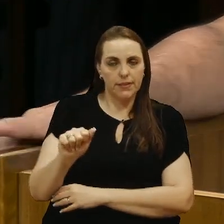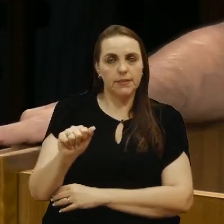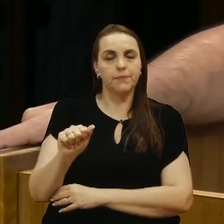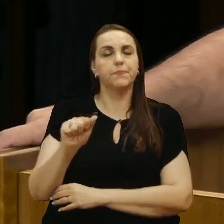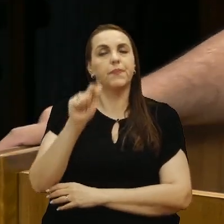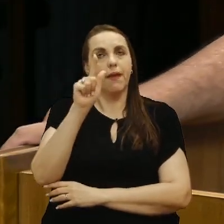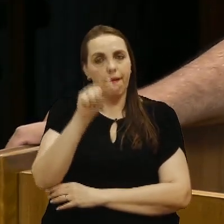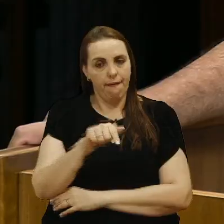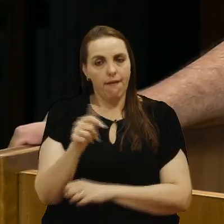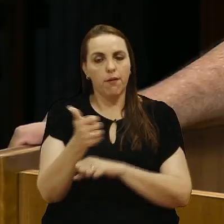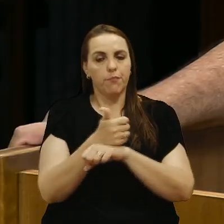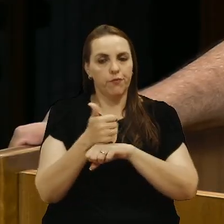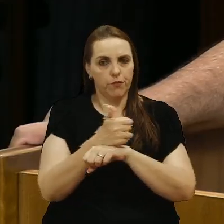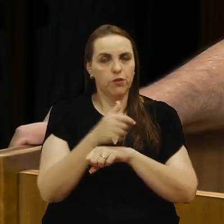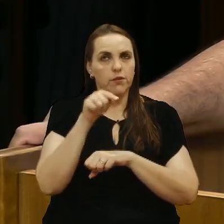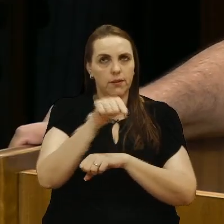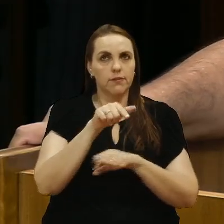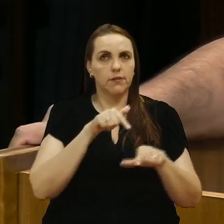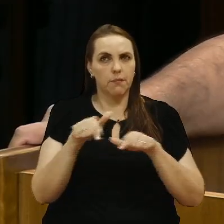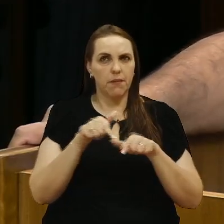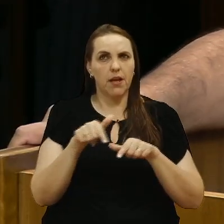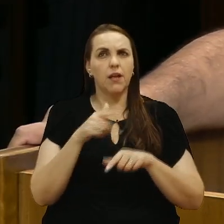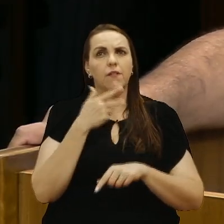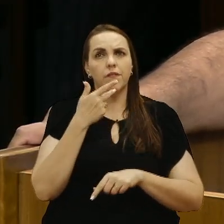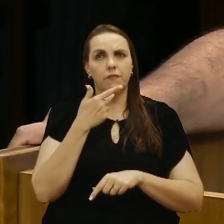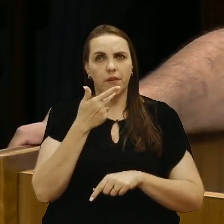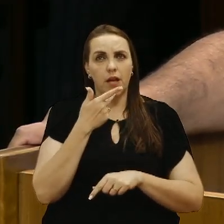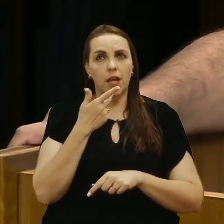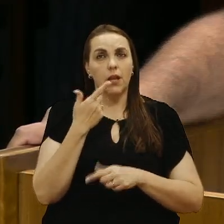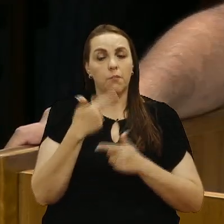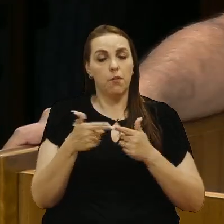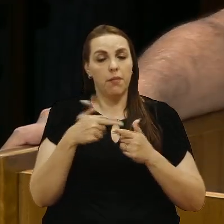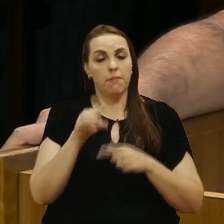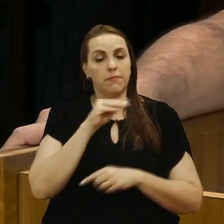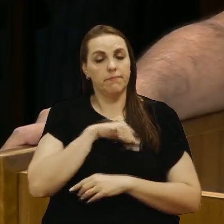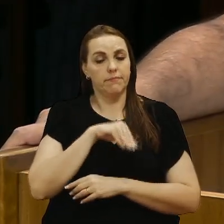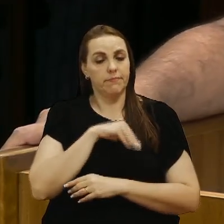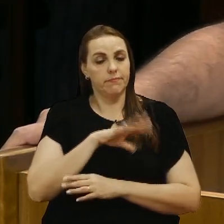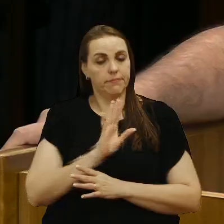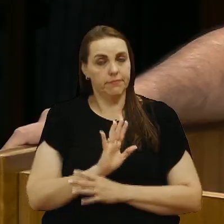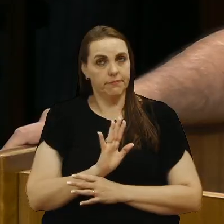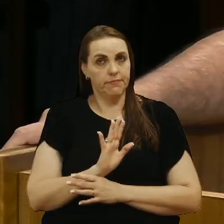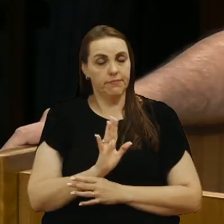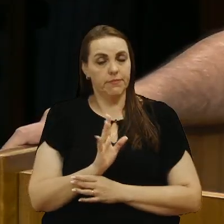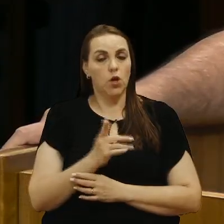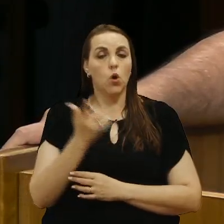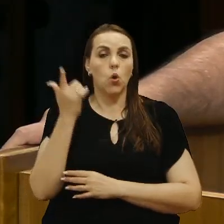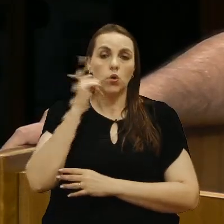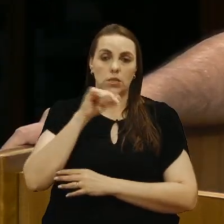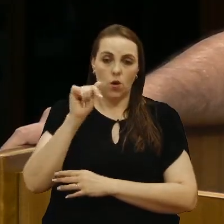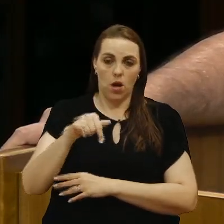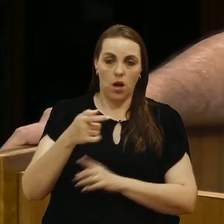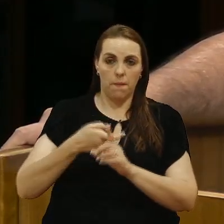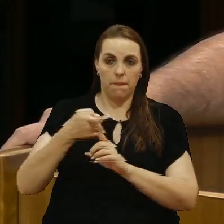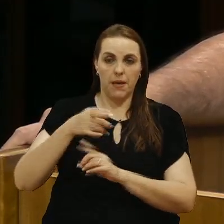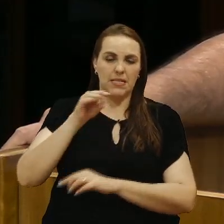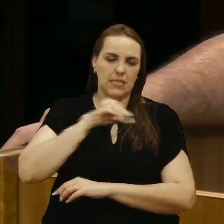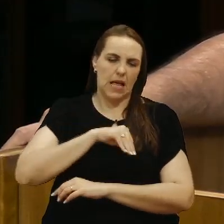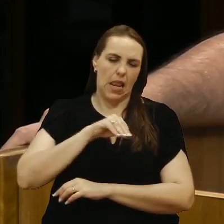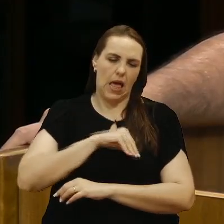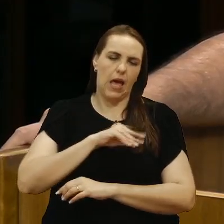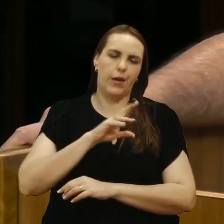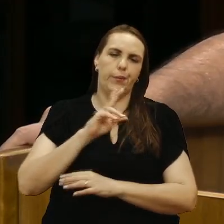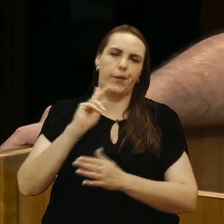contatam falando de problemas, inclusive no pagamento. Receberam, mas com erros.